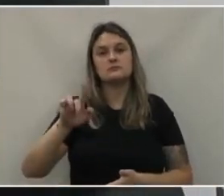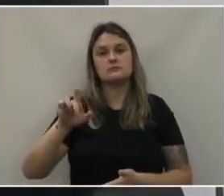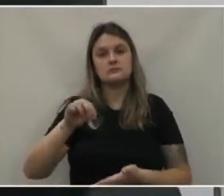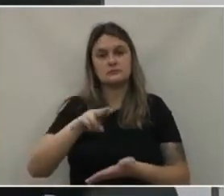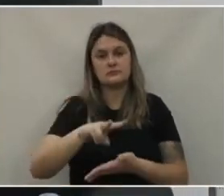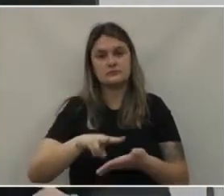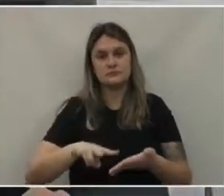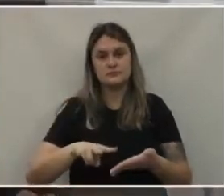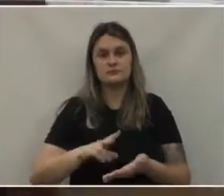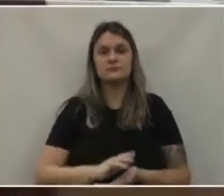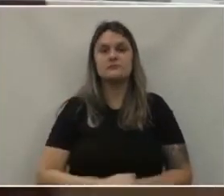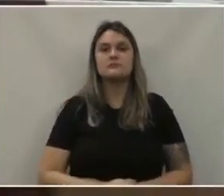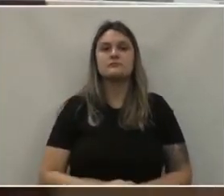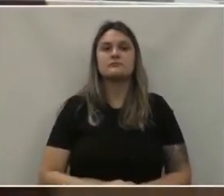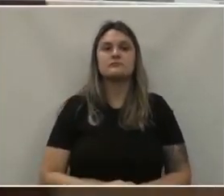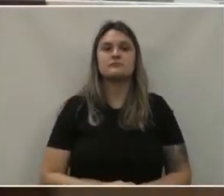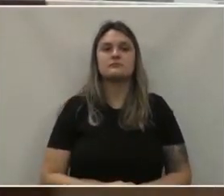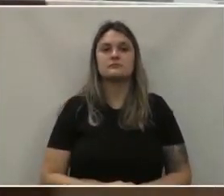da matéria constante.